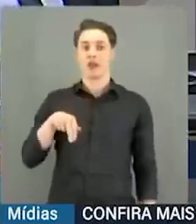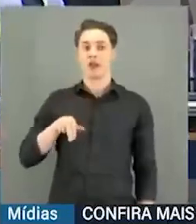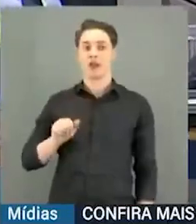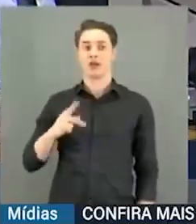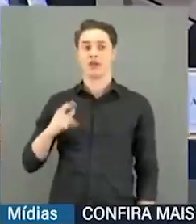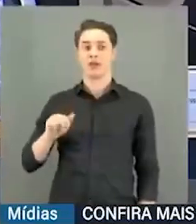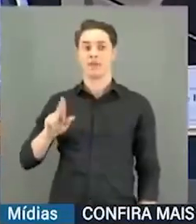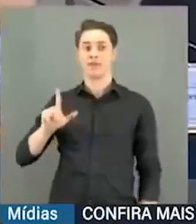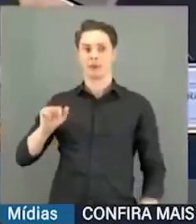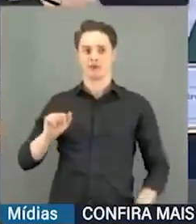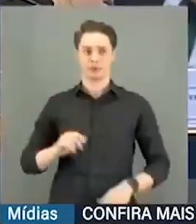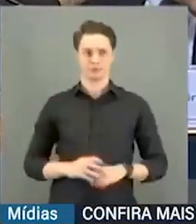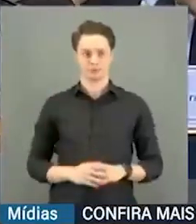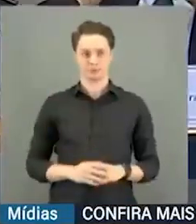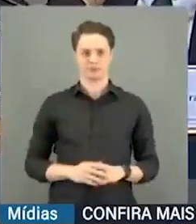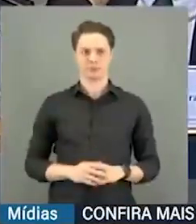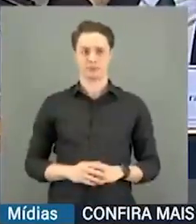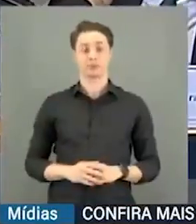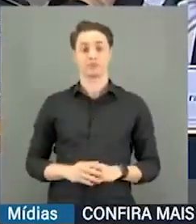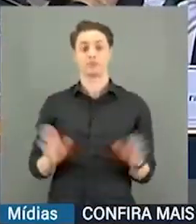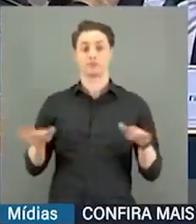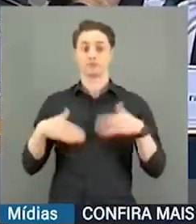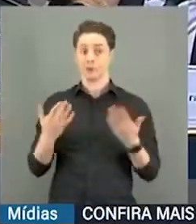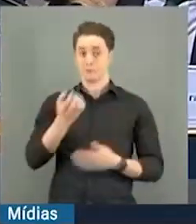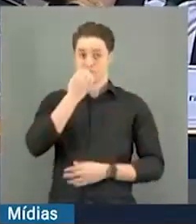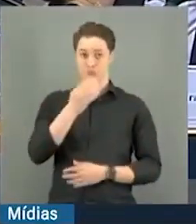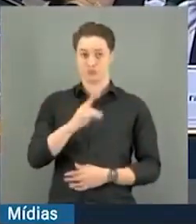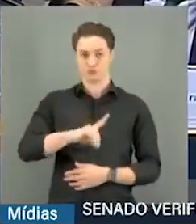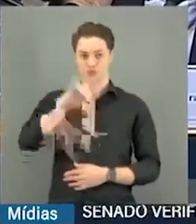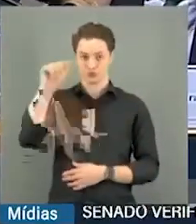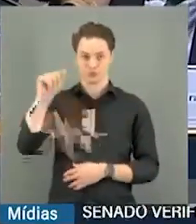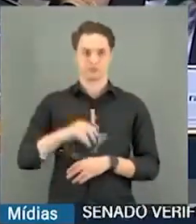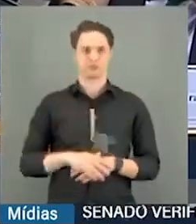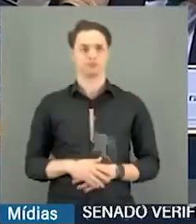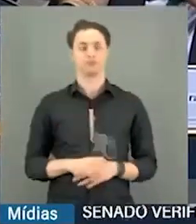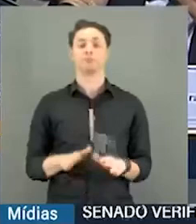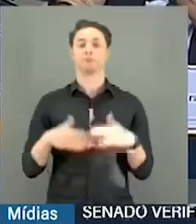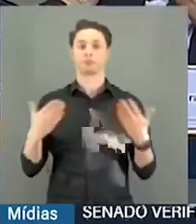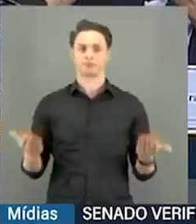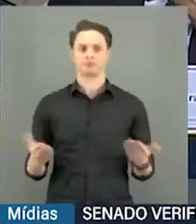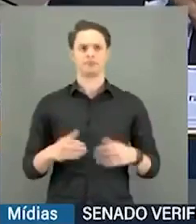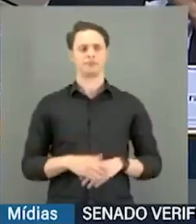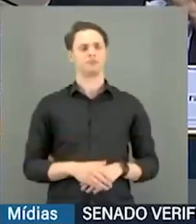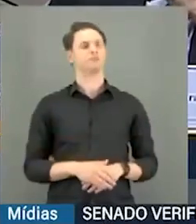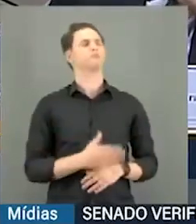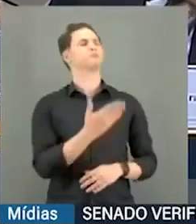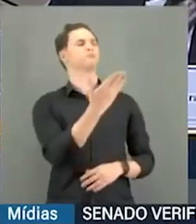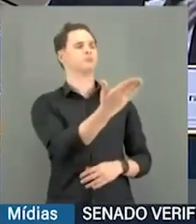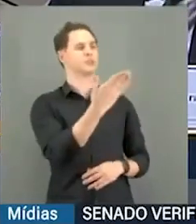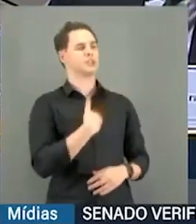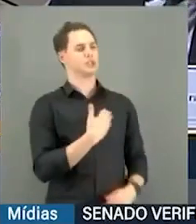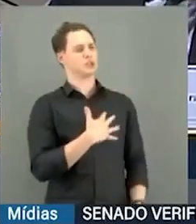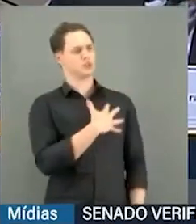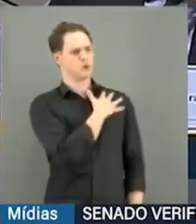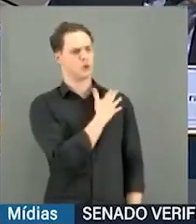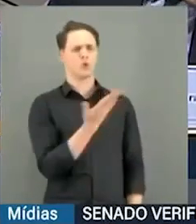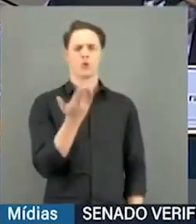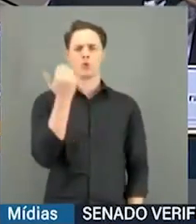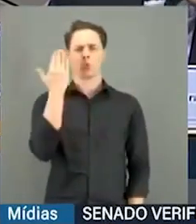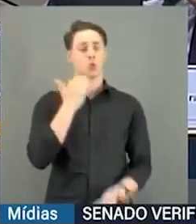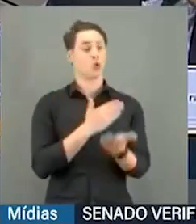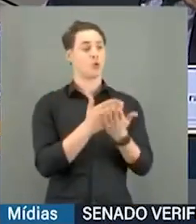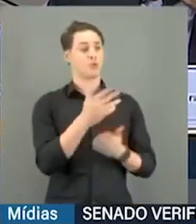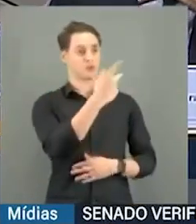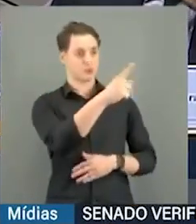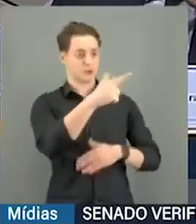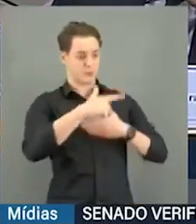Bom dia, presidente. General Heleno, no início da sua carreira militar, o senhor desempenhou a